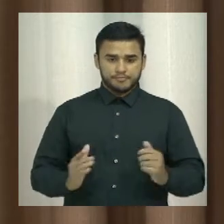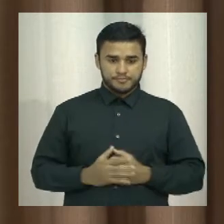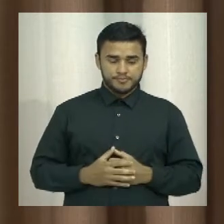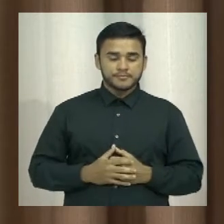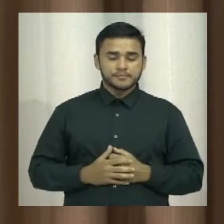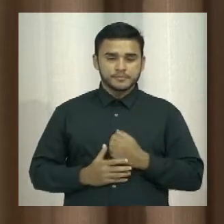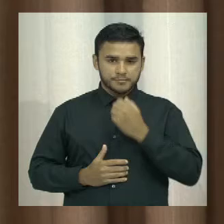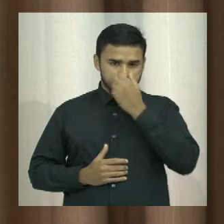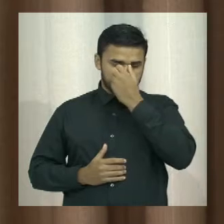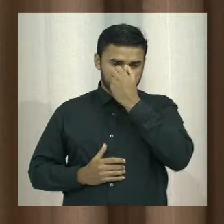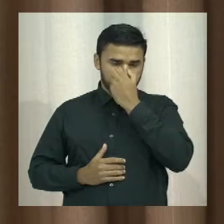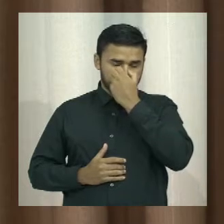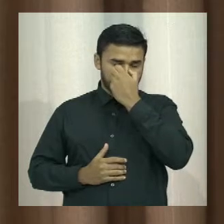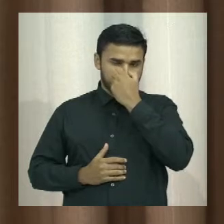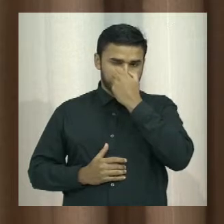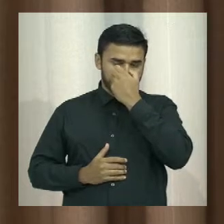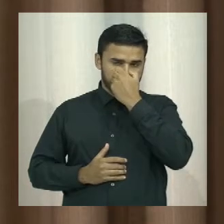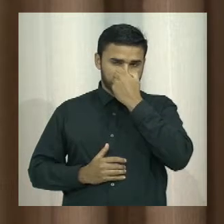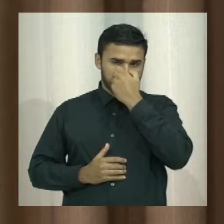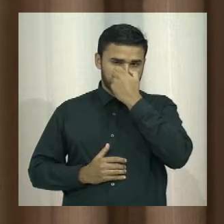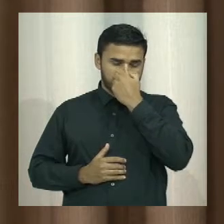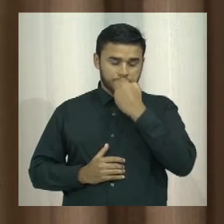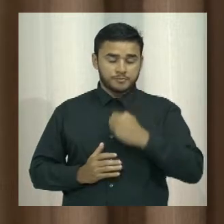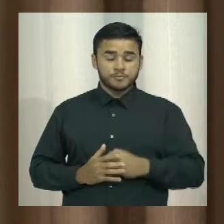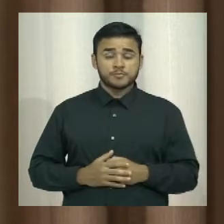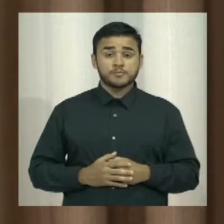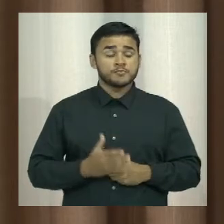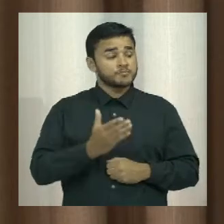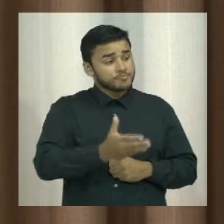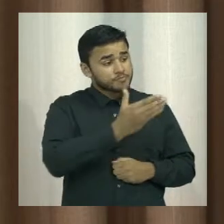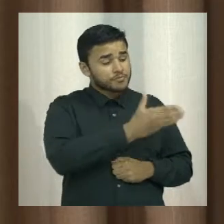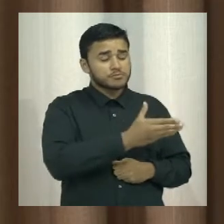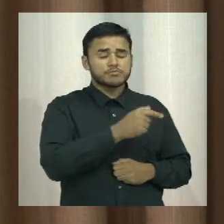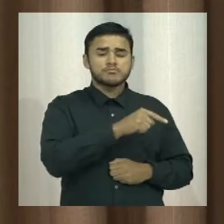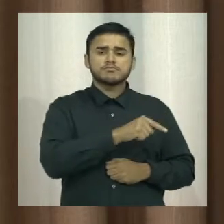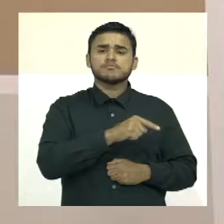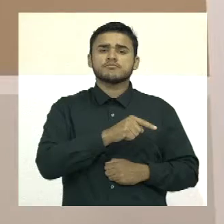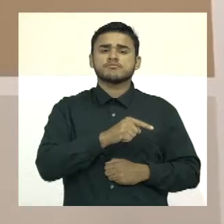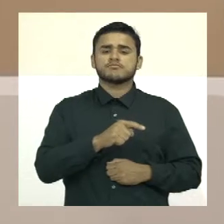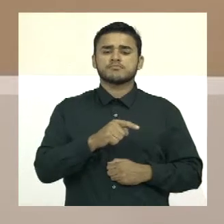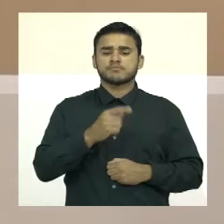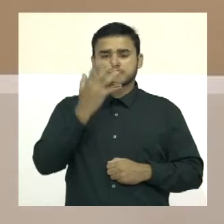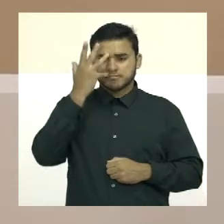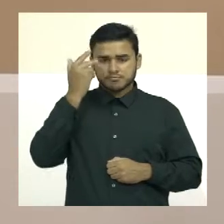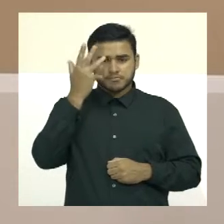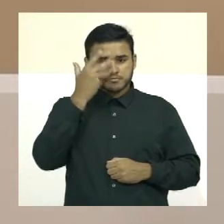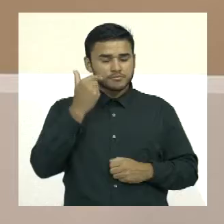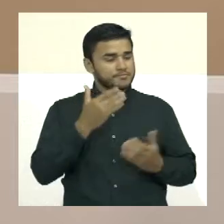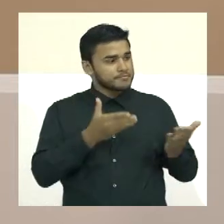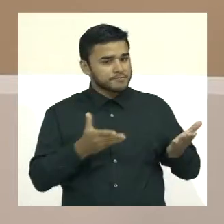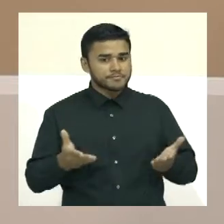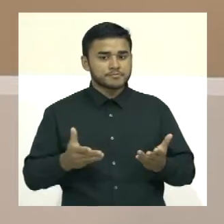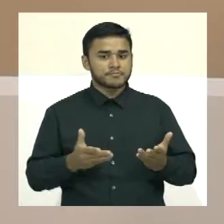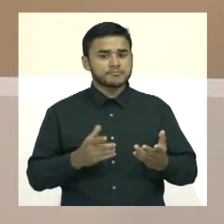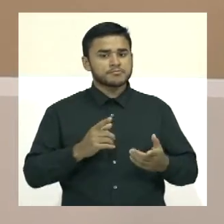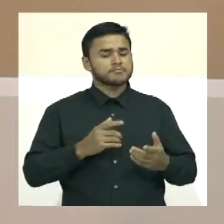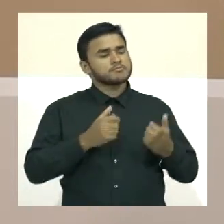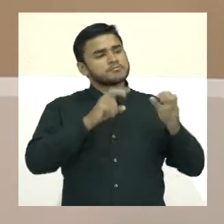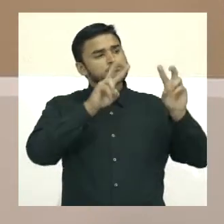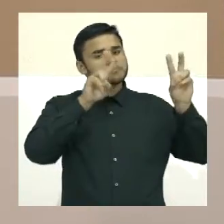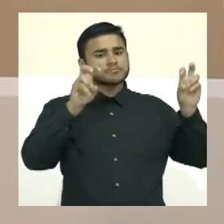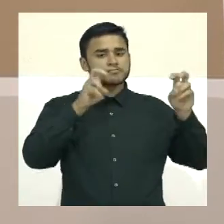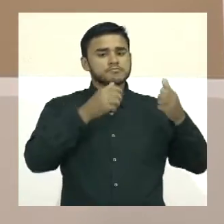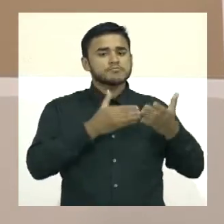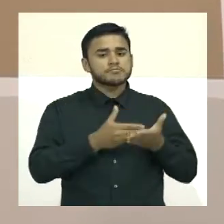informação, né, vereadora Priscila, seja bem-vinda ao programa Direito. Muito obrigada. Eu gostaria que a gente falasse agora o porquê dessa iniciativa. Bem, a